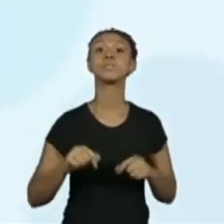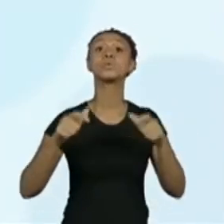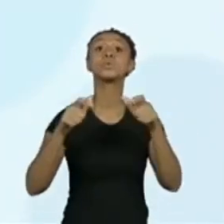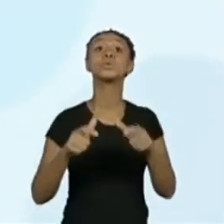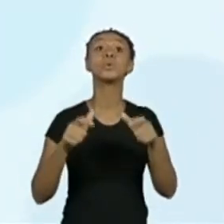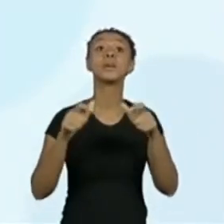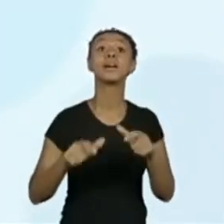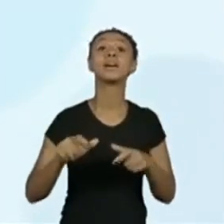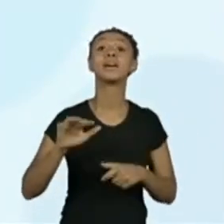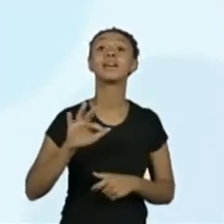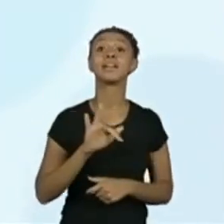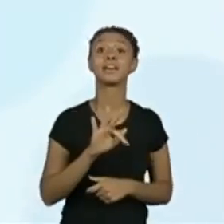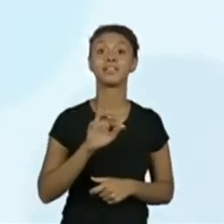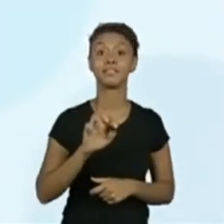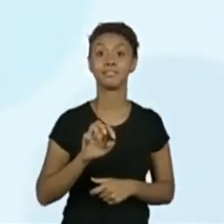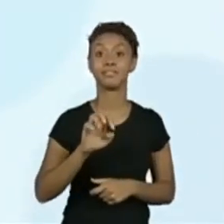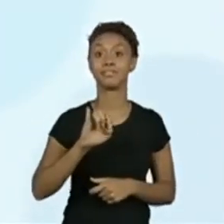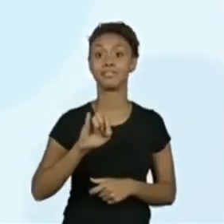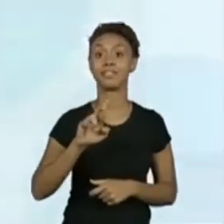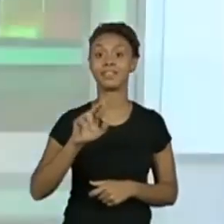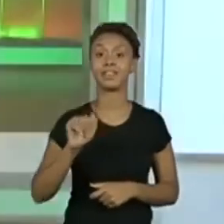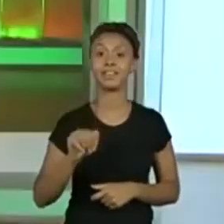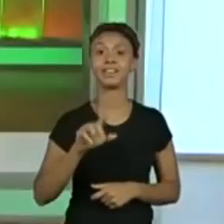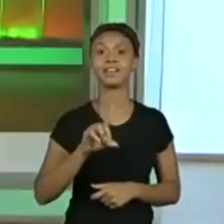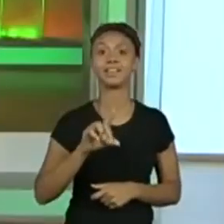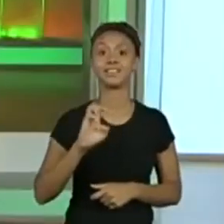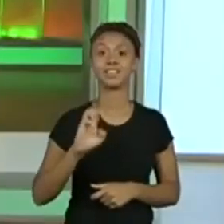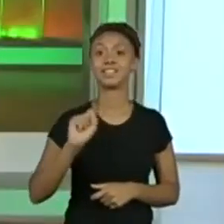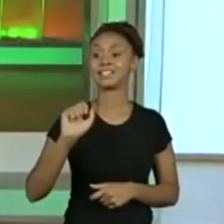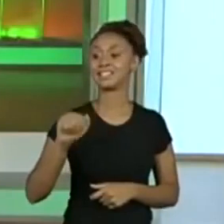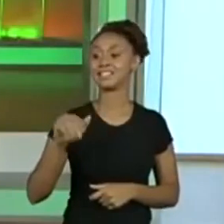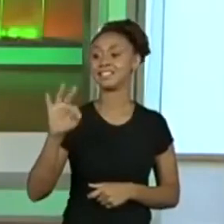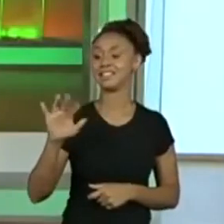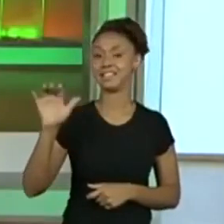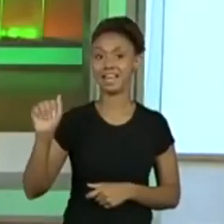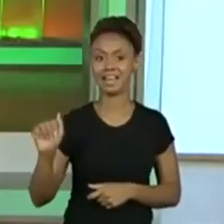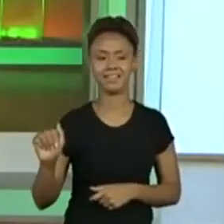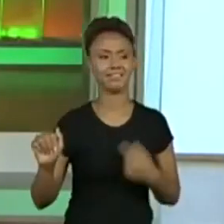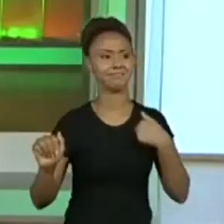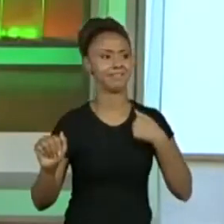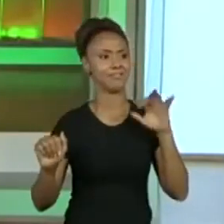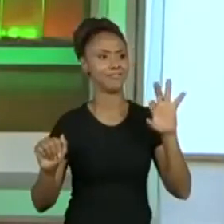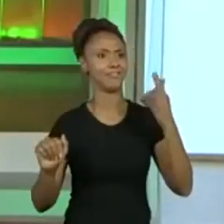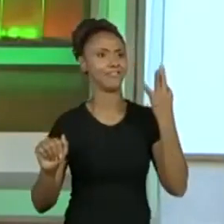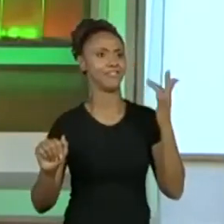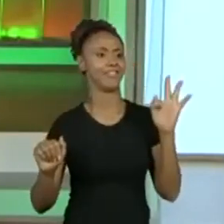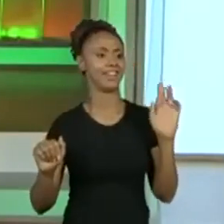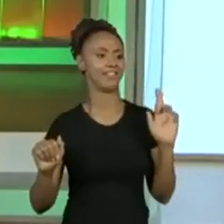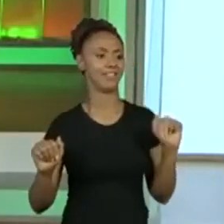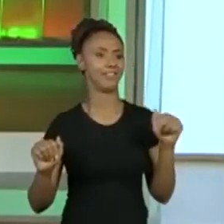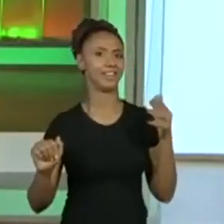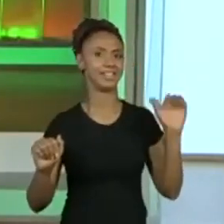Lugar. Feira de Santana. Nossa, eu escrevi França. 10.